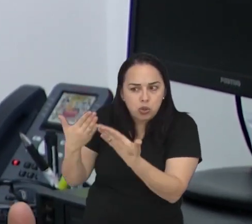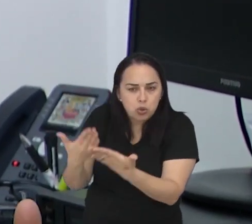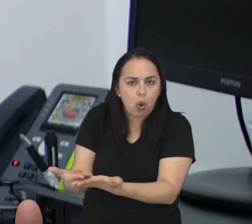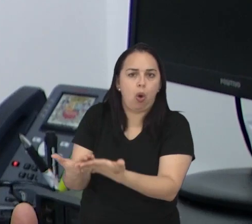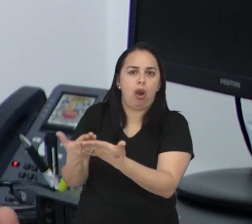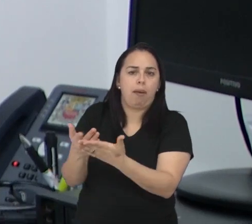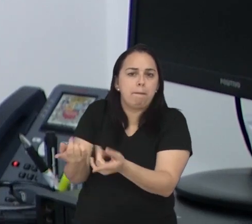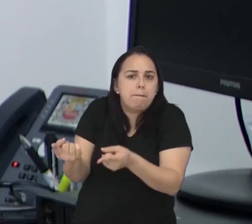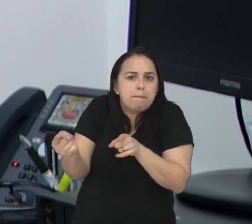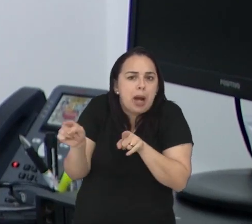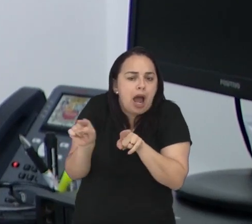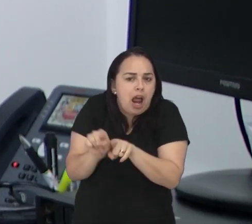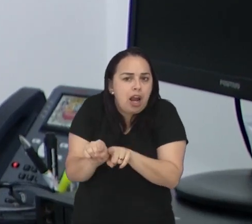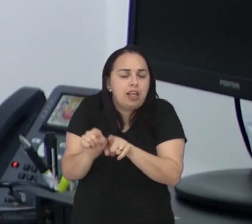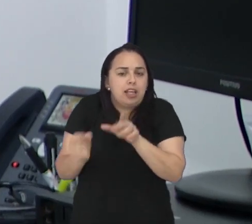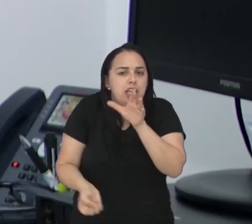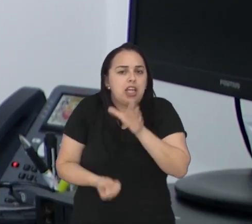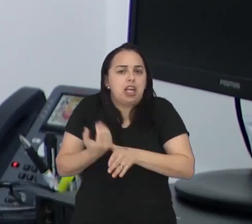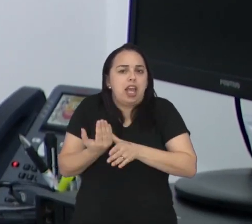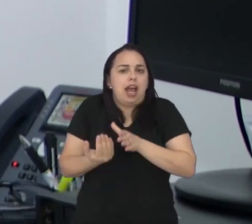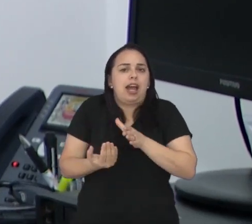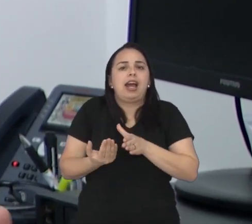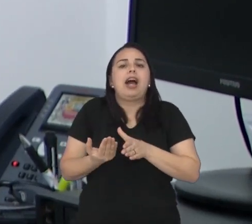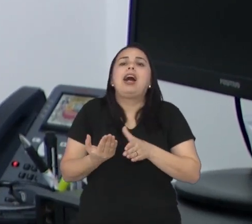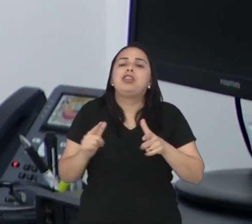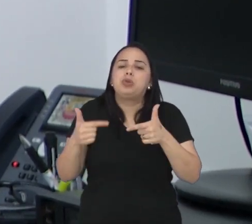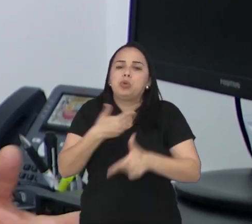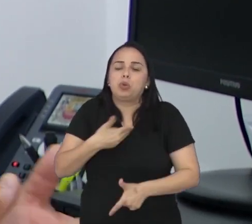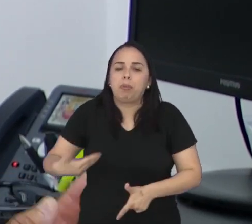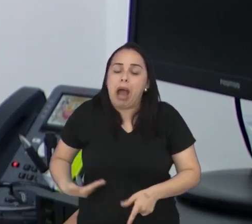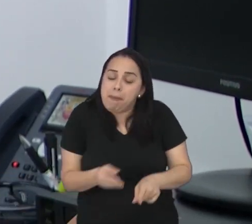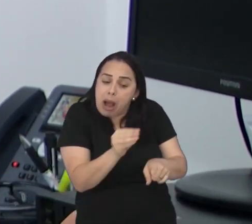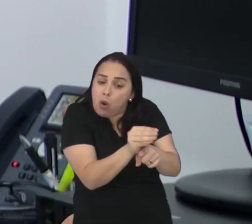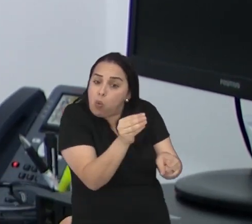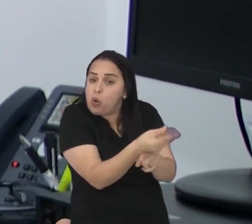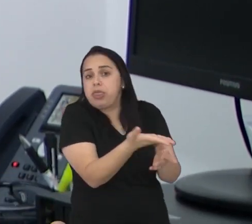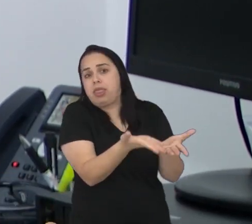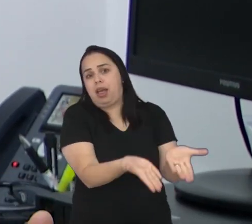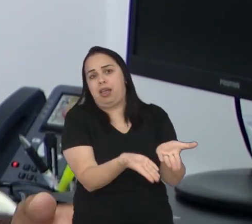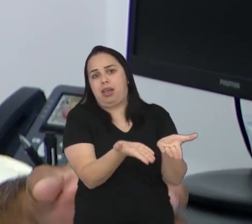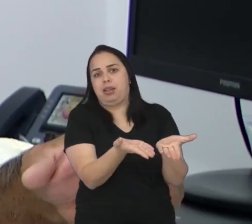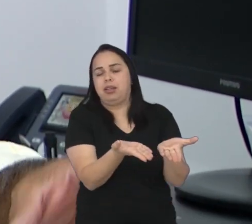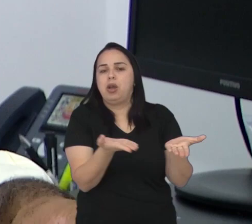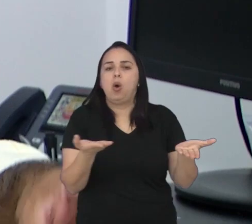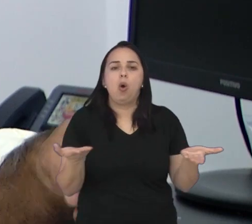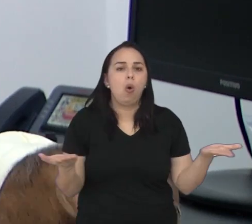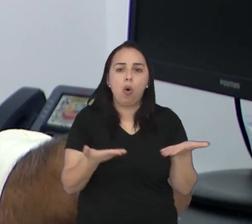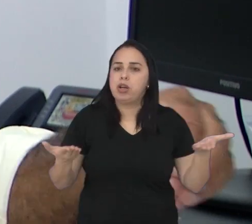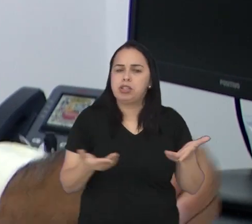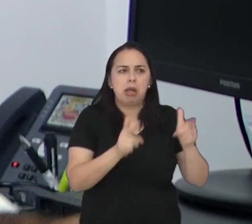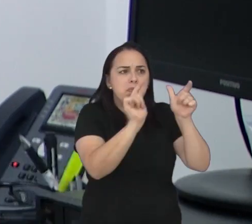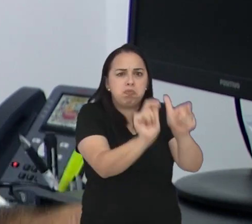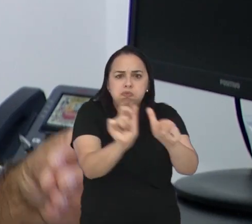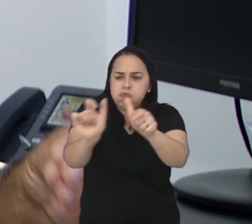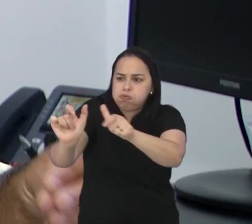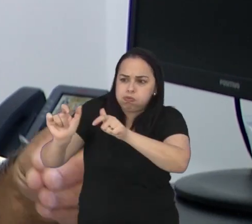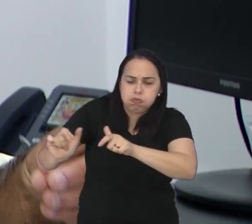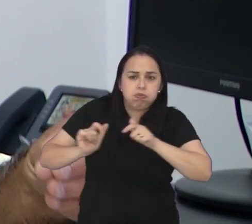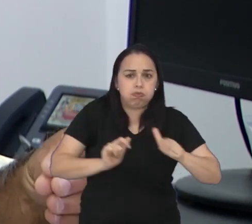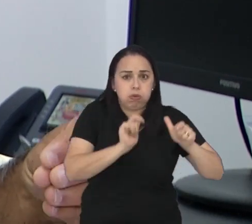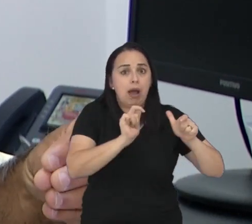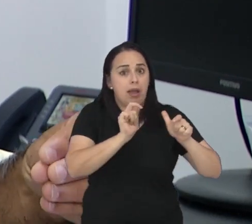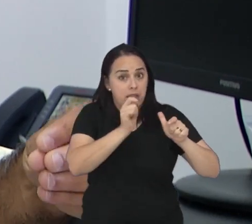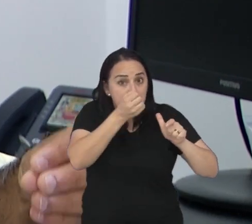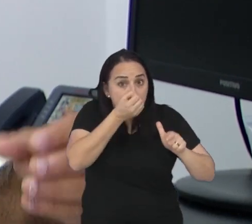público, junto com elas construir políticas públicas e melhorar e cuidar dessas nascentes. Nós temos hoje vários locais já